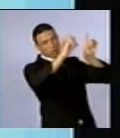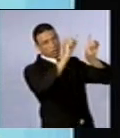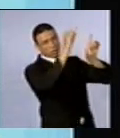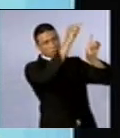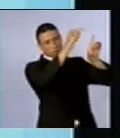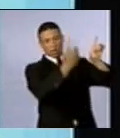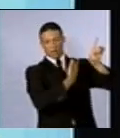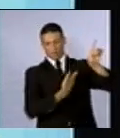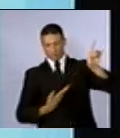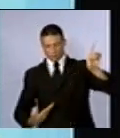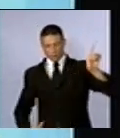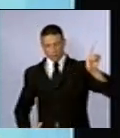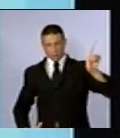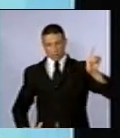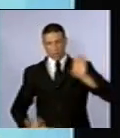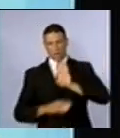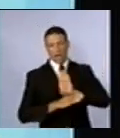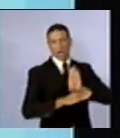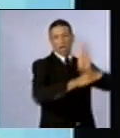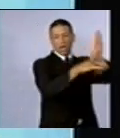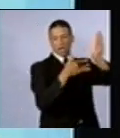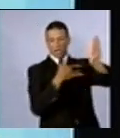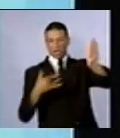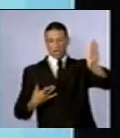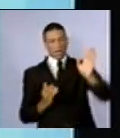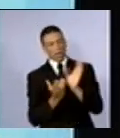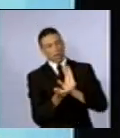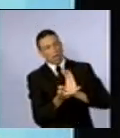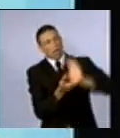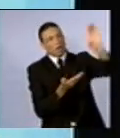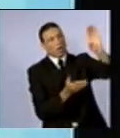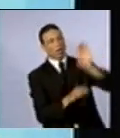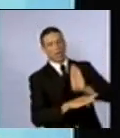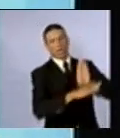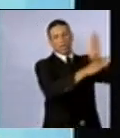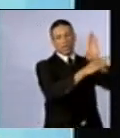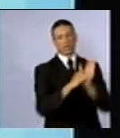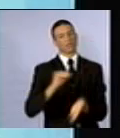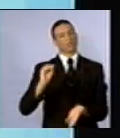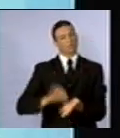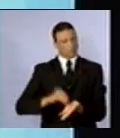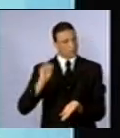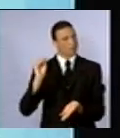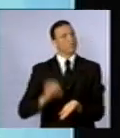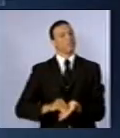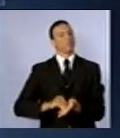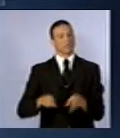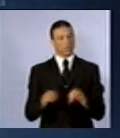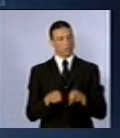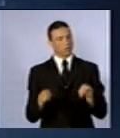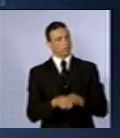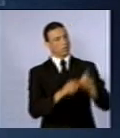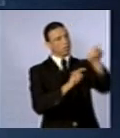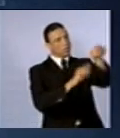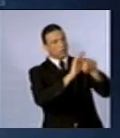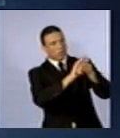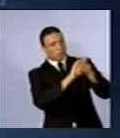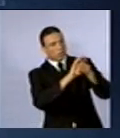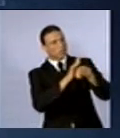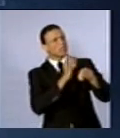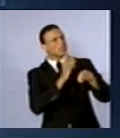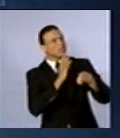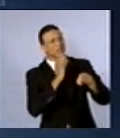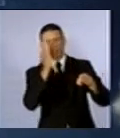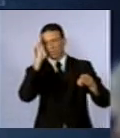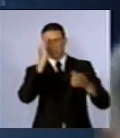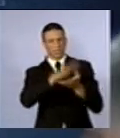poder público, onde a ausência de investimento e, em decorrência, o conhecimento da doença, a percepção